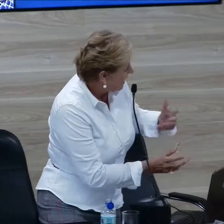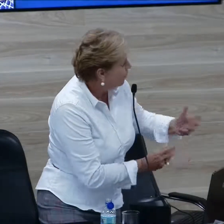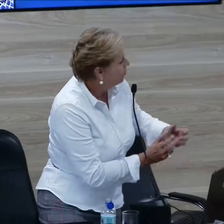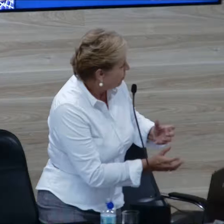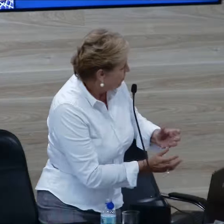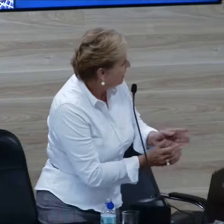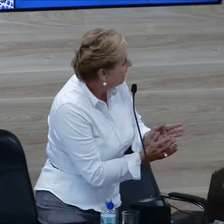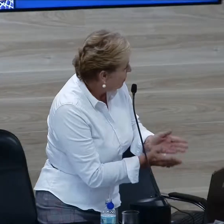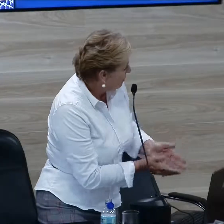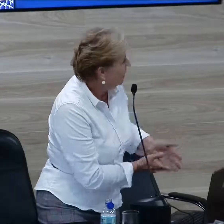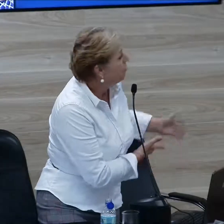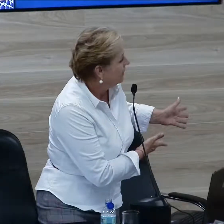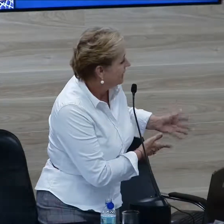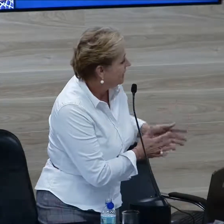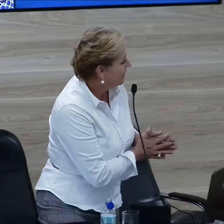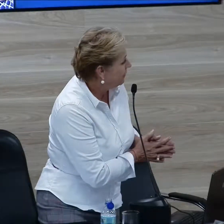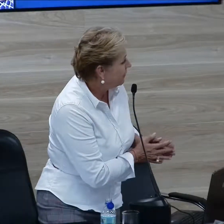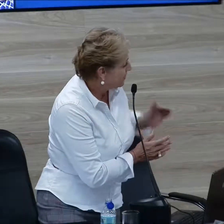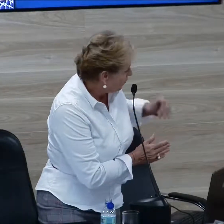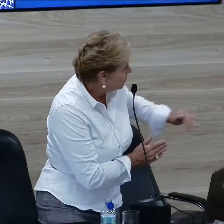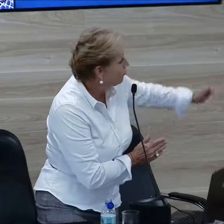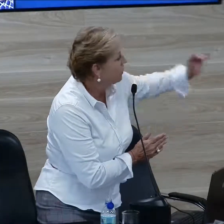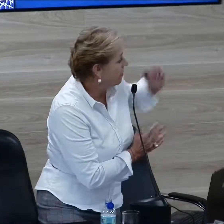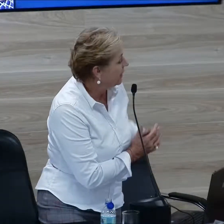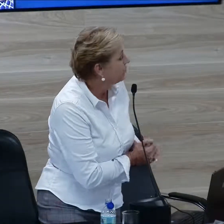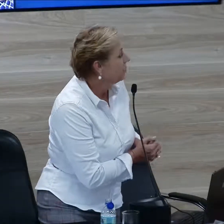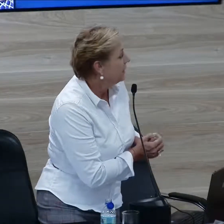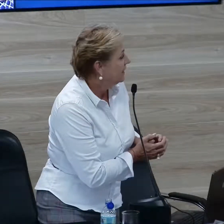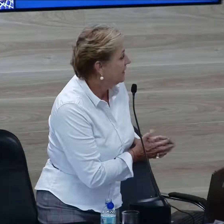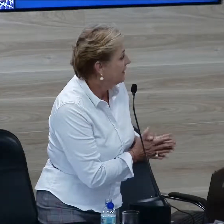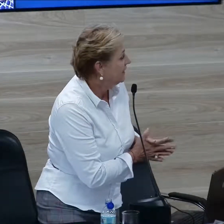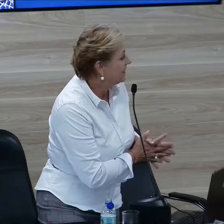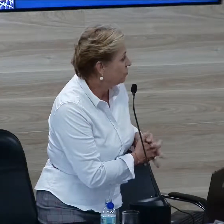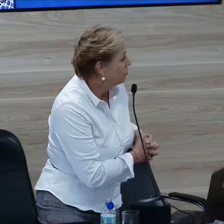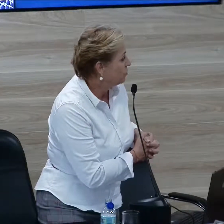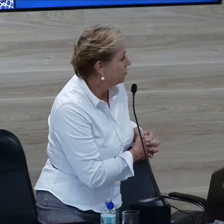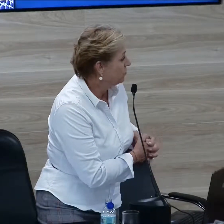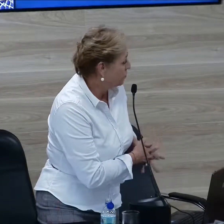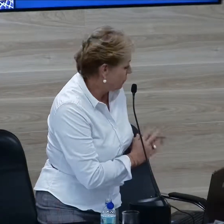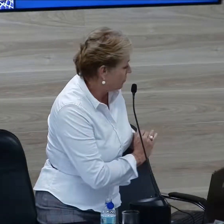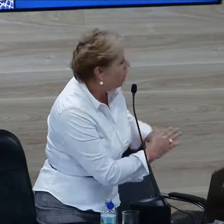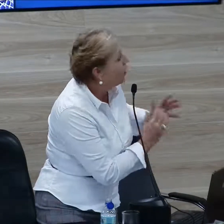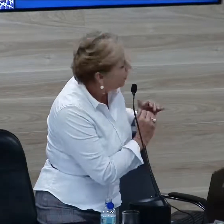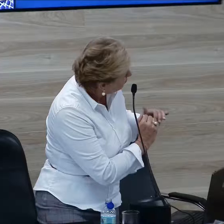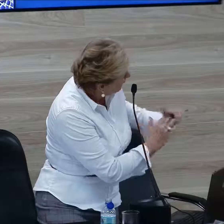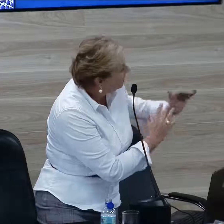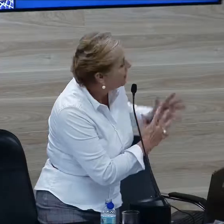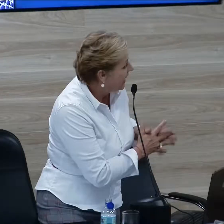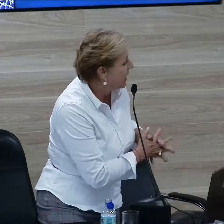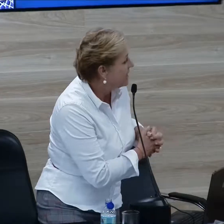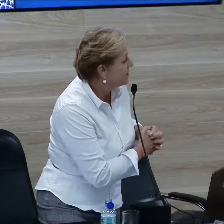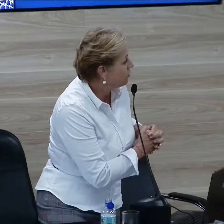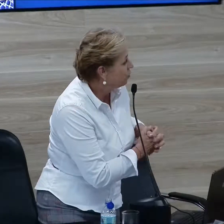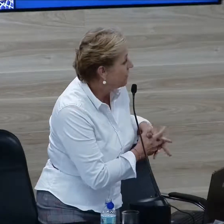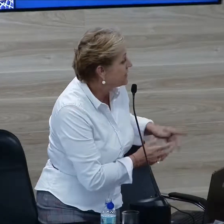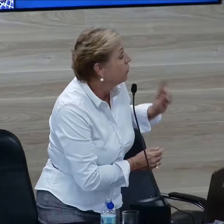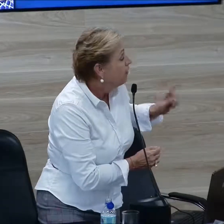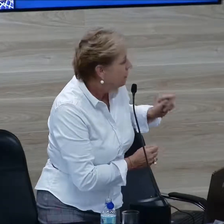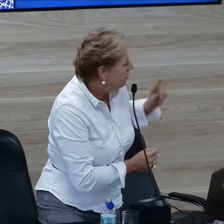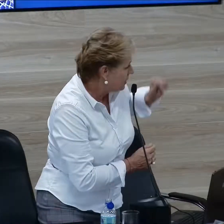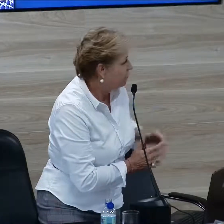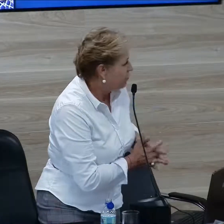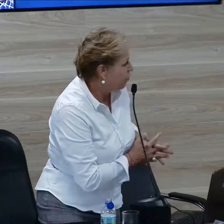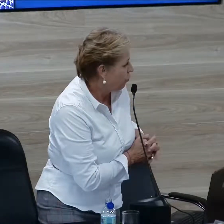própria terra e o próprio material não façam o assoreamento dos córregos e canais de